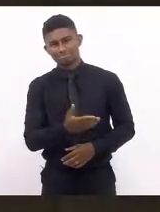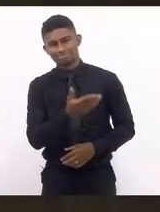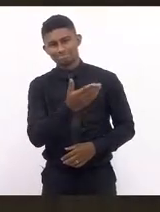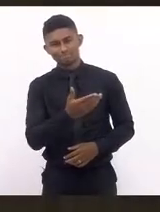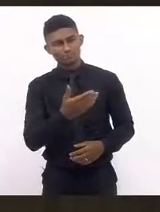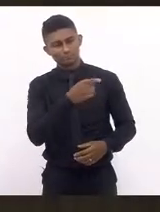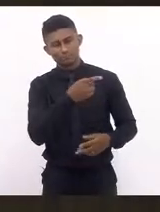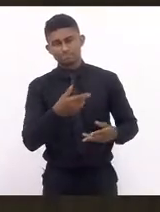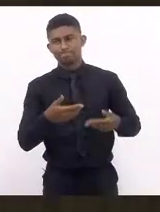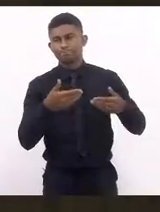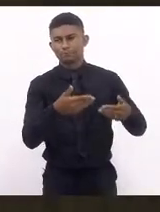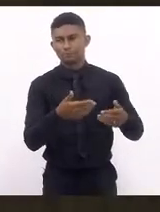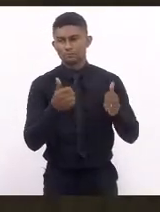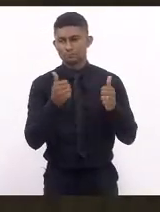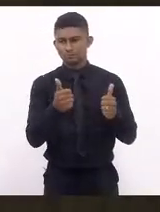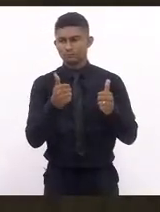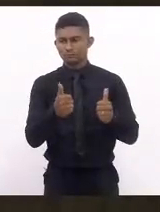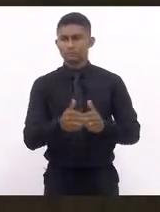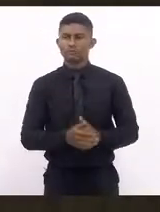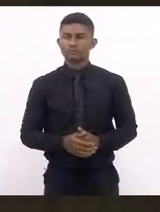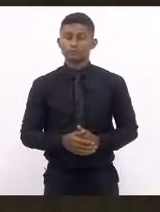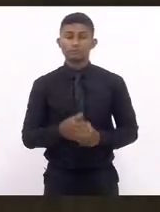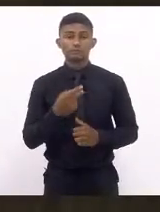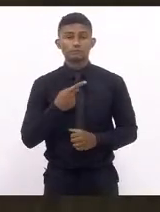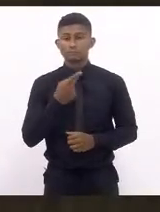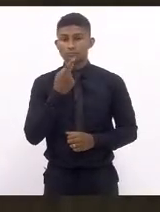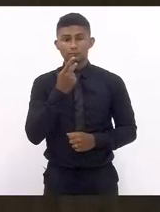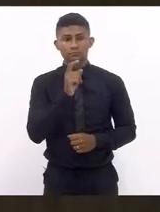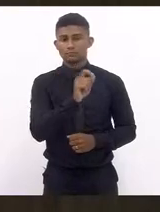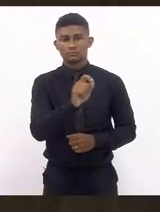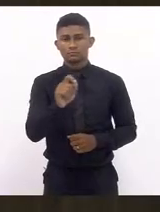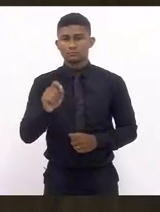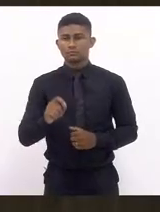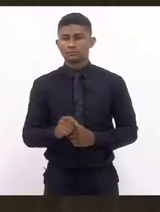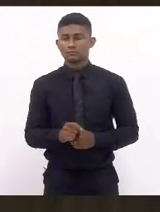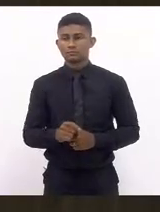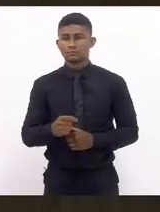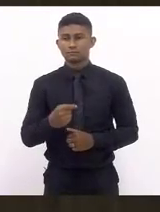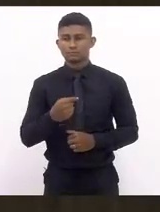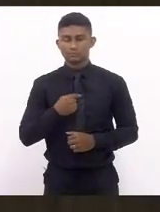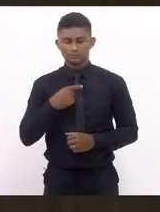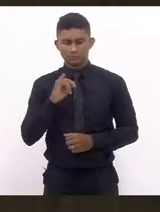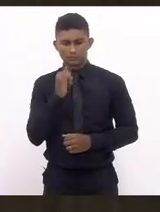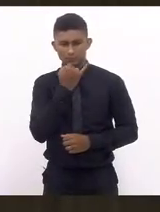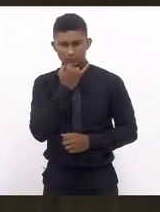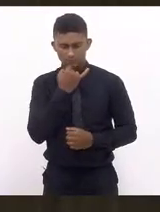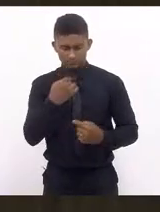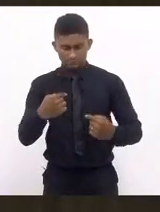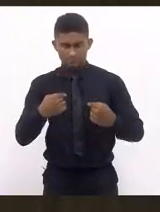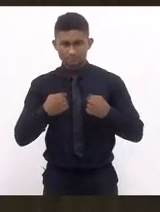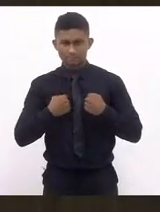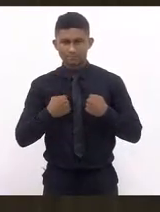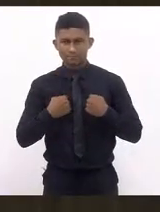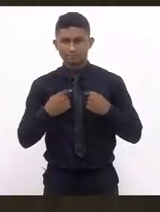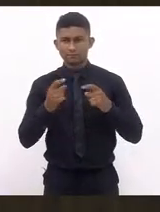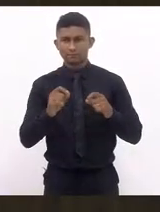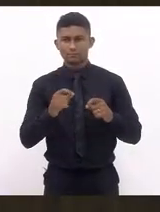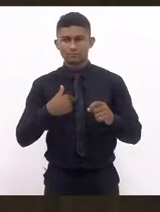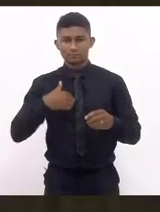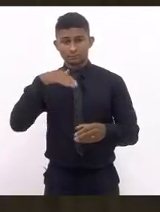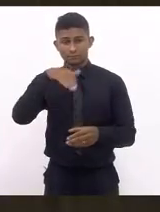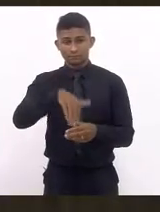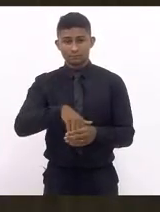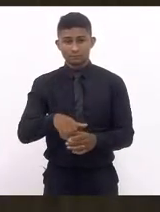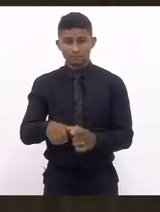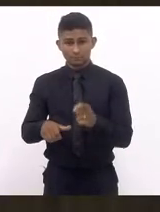que me acolheu eu quero dizer aqui eu tenho uma mágoa comigo seu presente que eu só voltei no